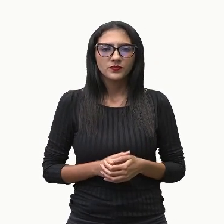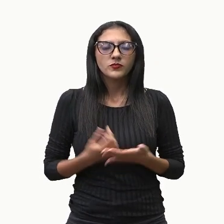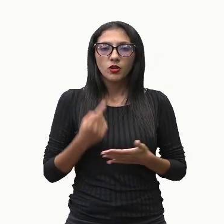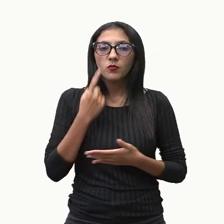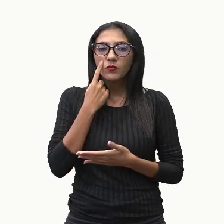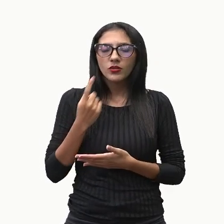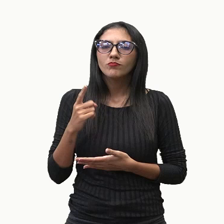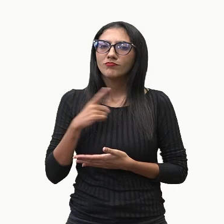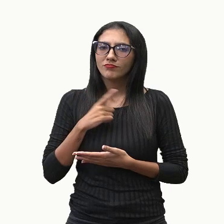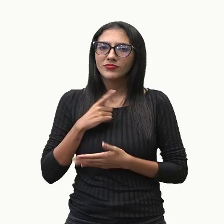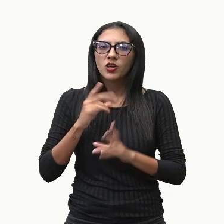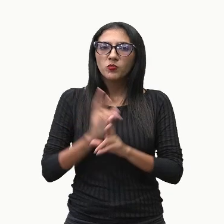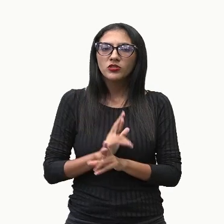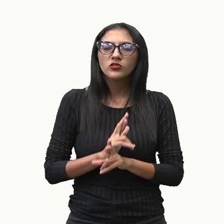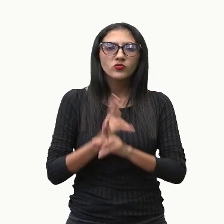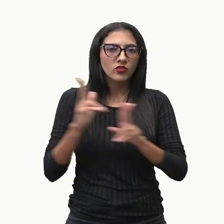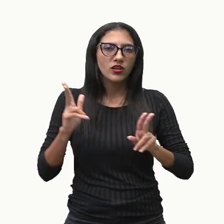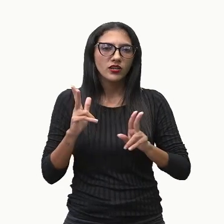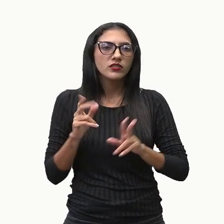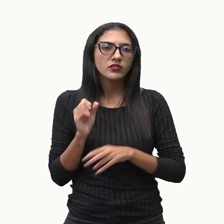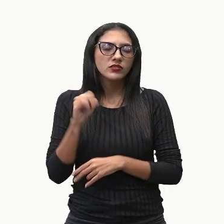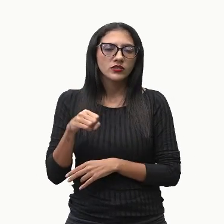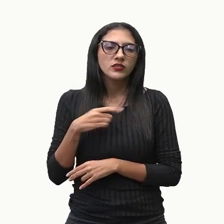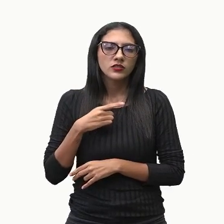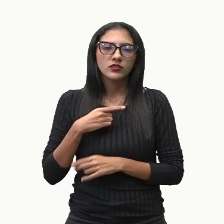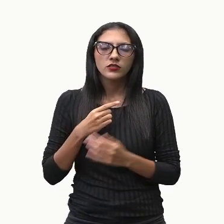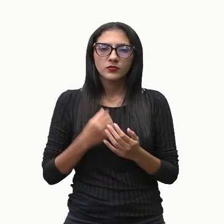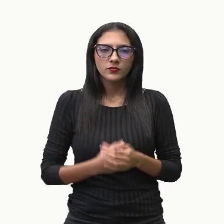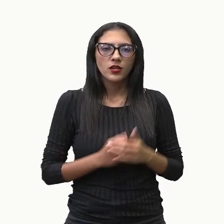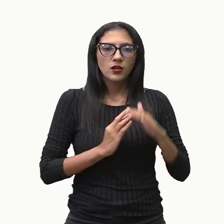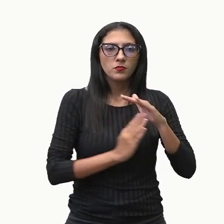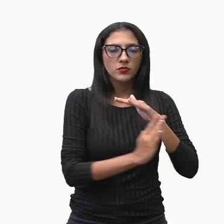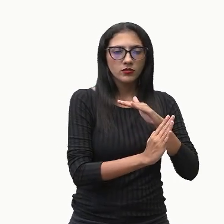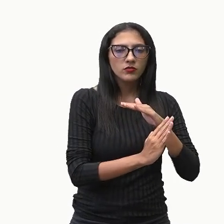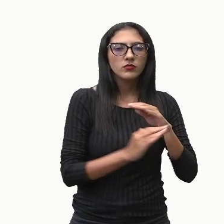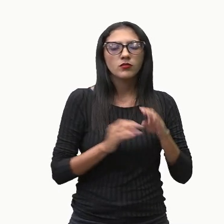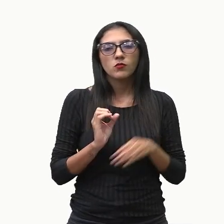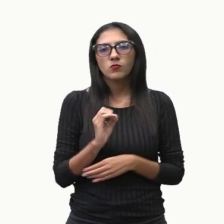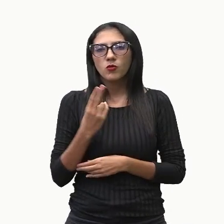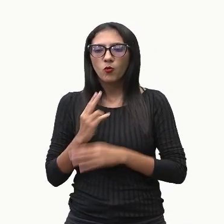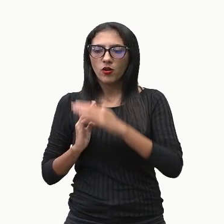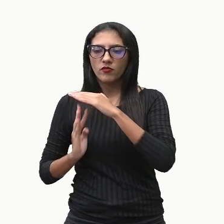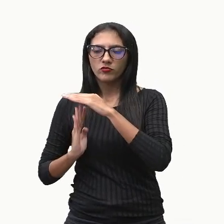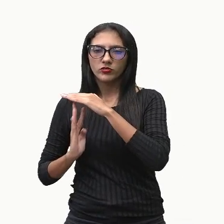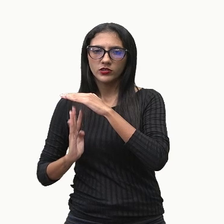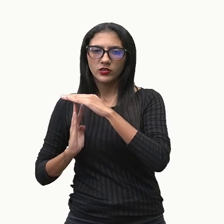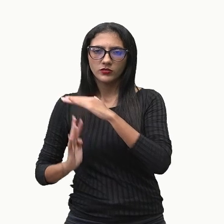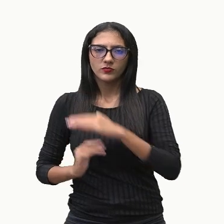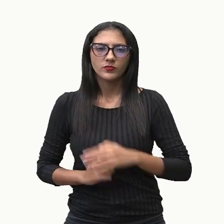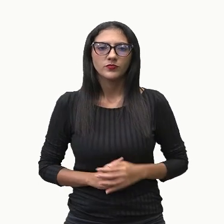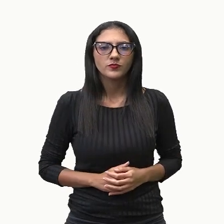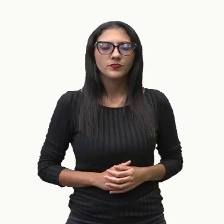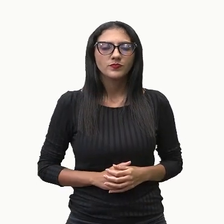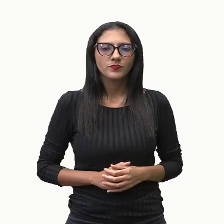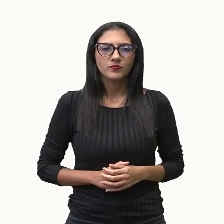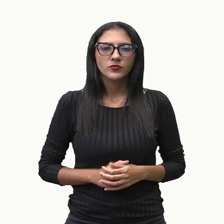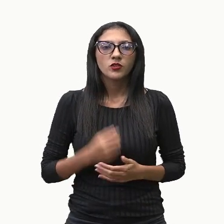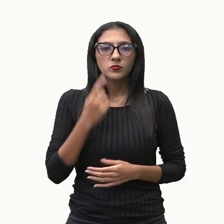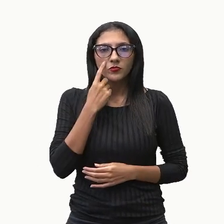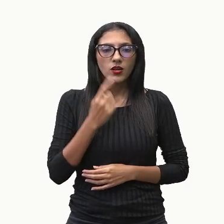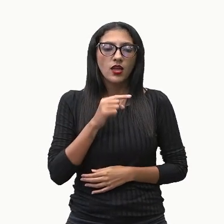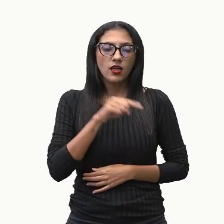uma diferença aqui muito significativa entre migrantes e refugiados. Vamos adiante, vejo que os